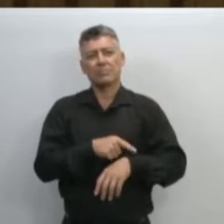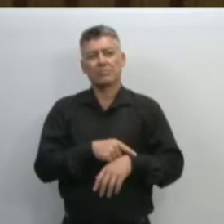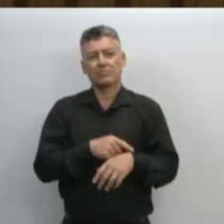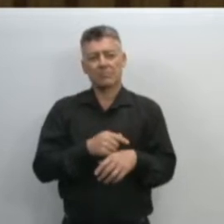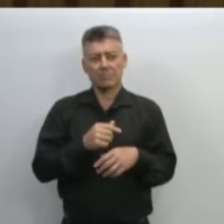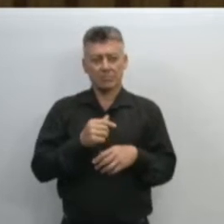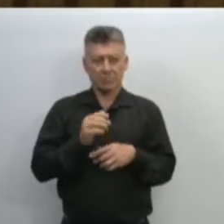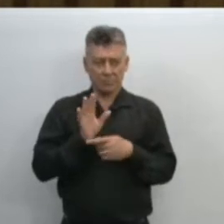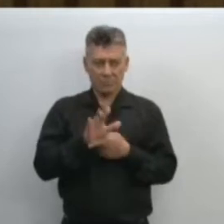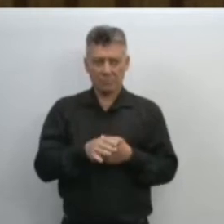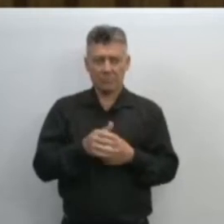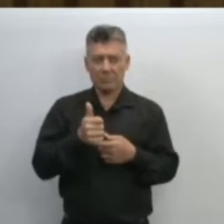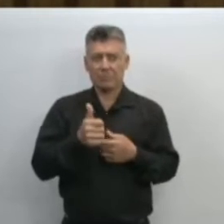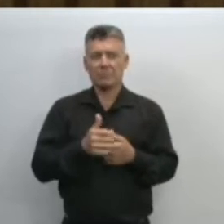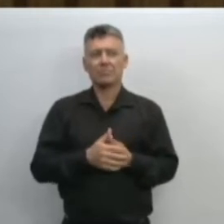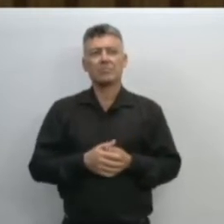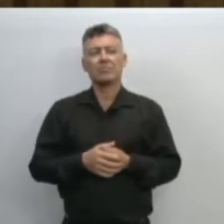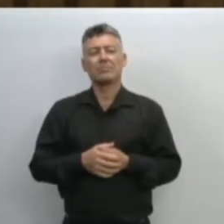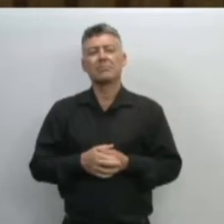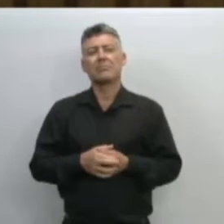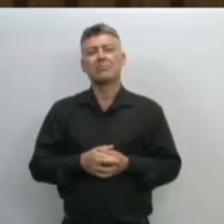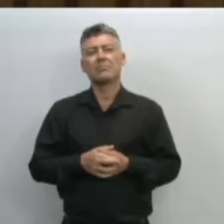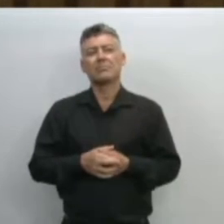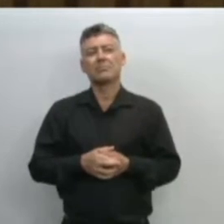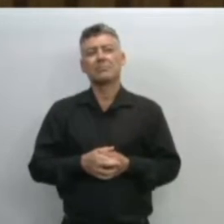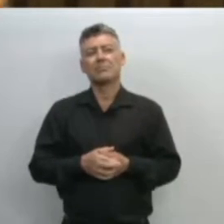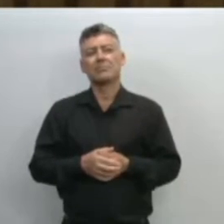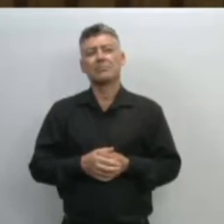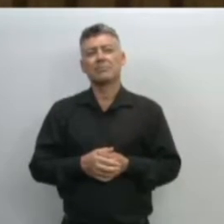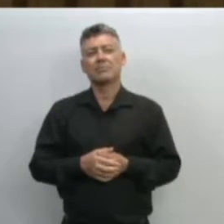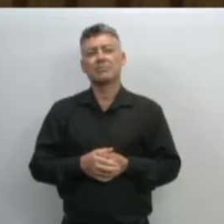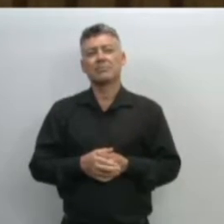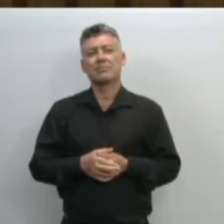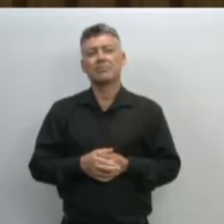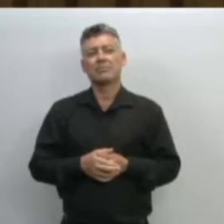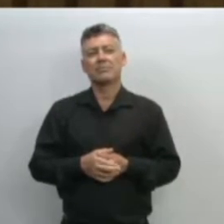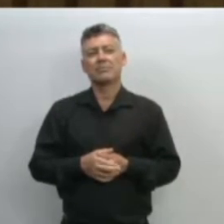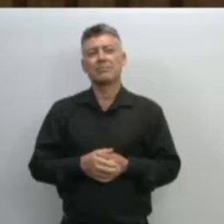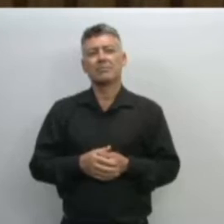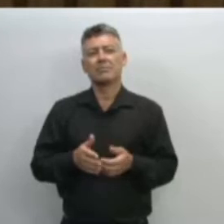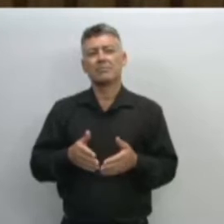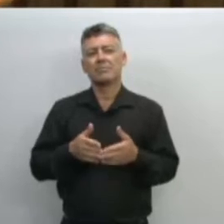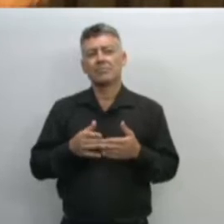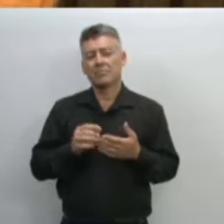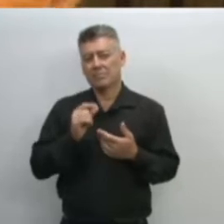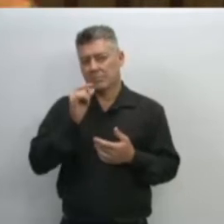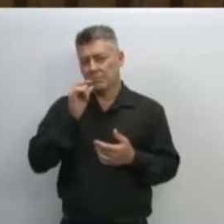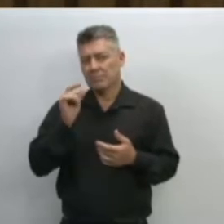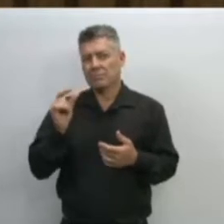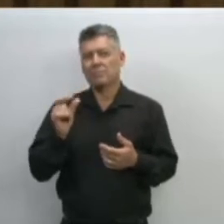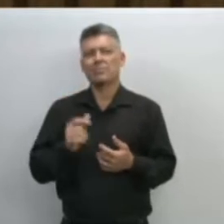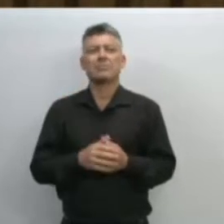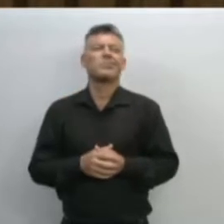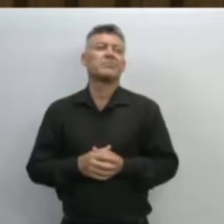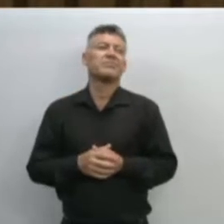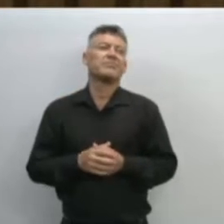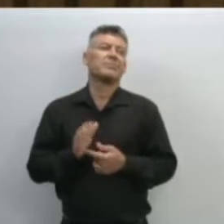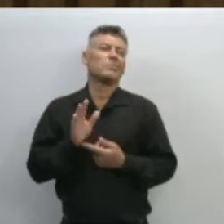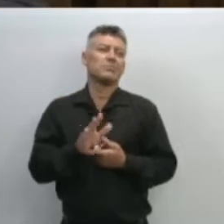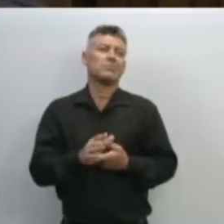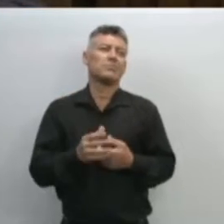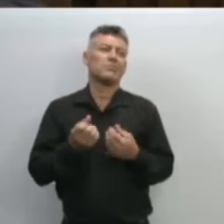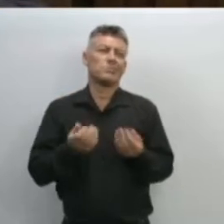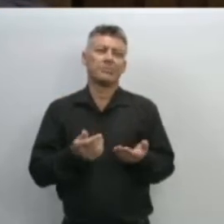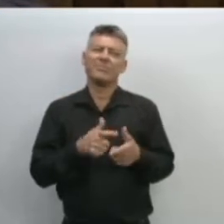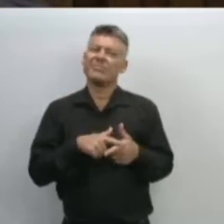complementar. Por favor, Diva. Ela já tinha pedido a parte, a gente concedeu, mas sem